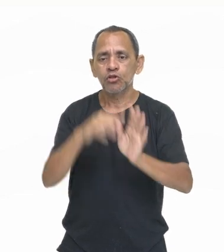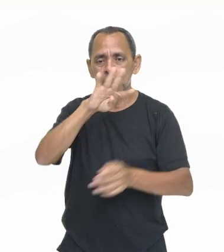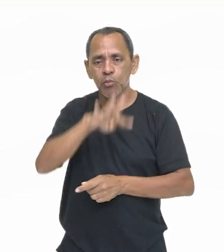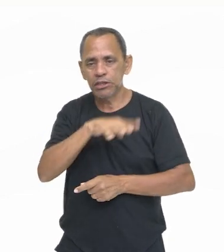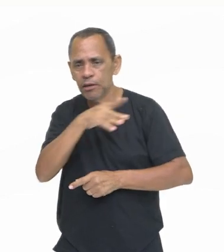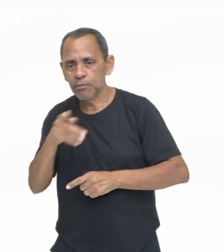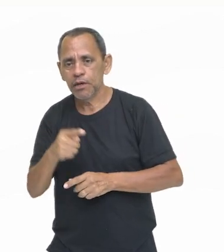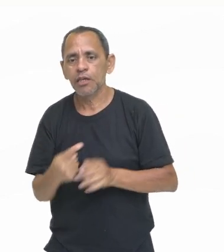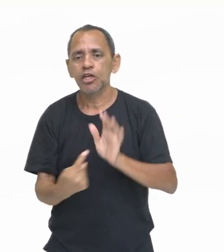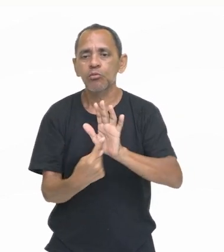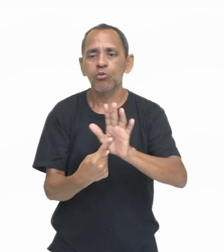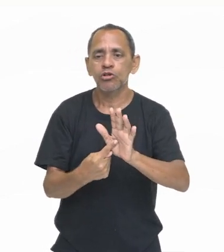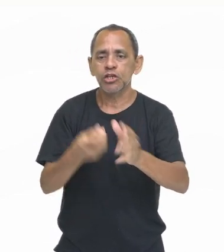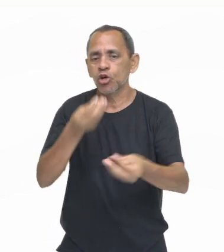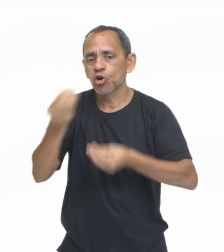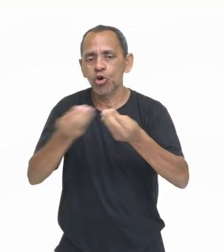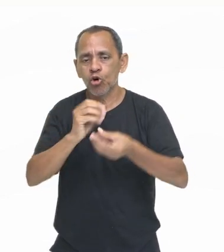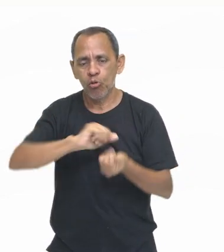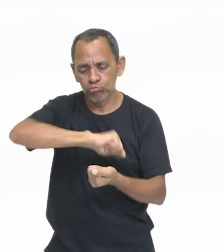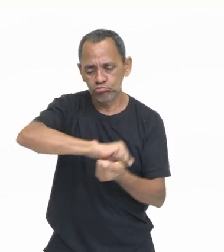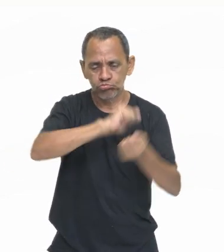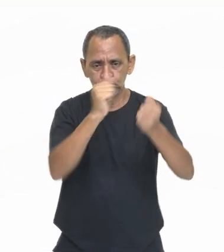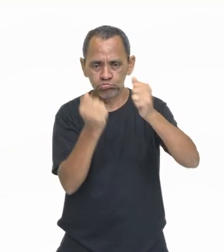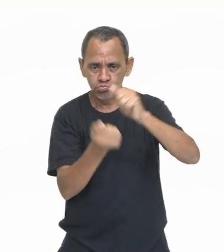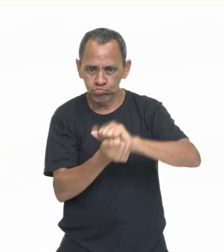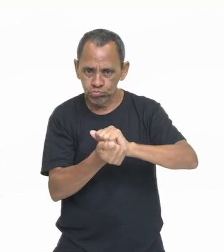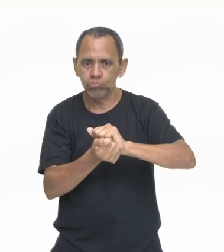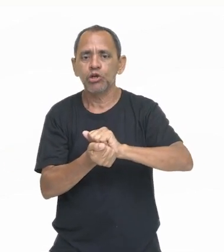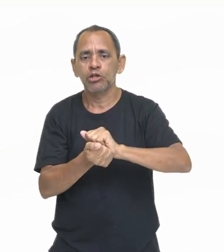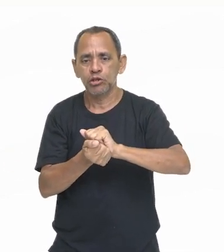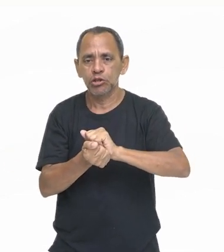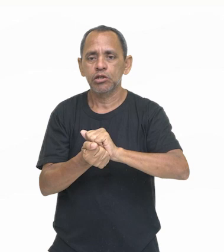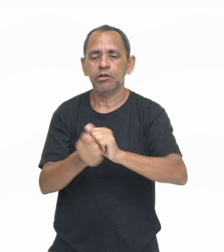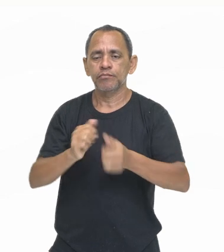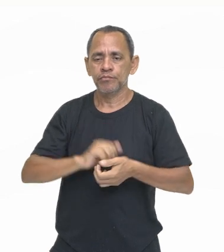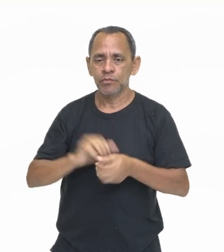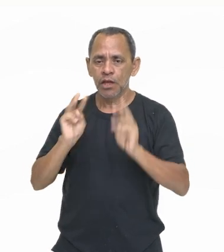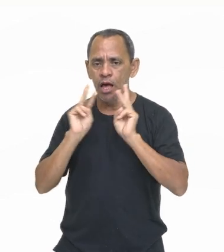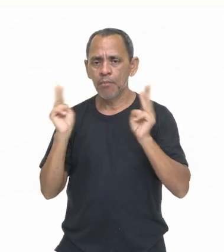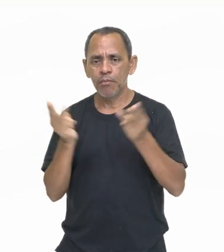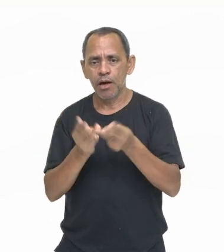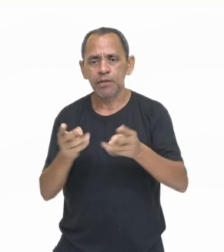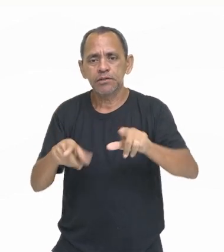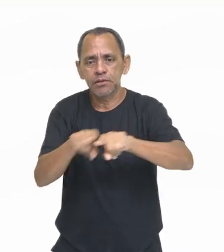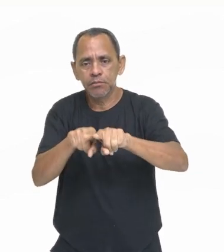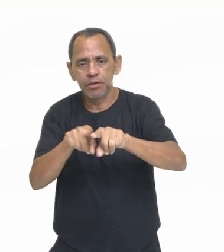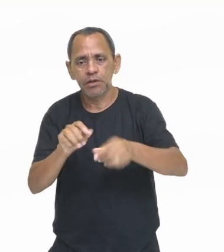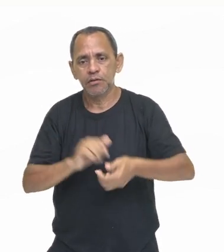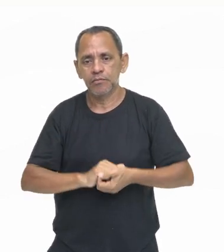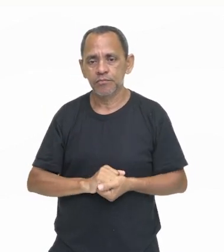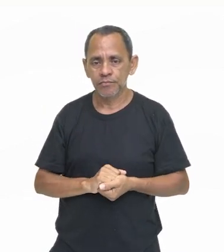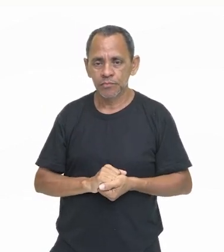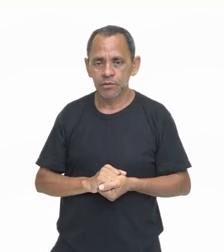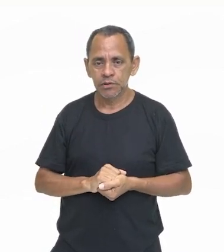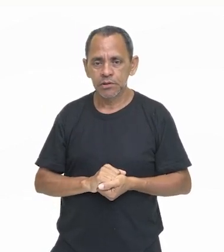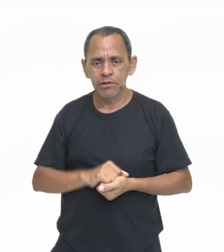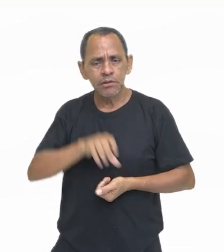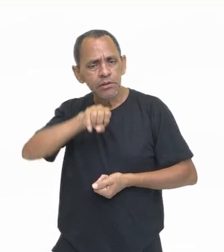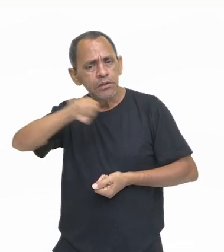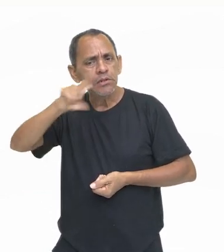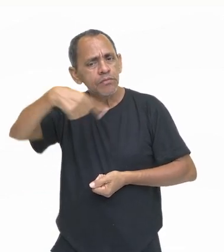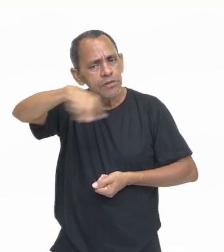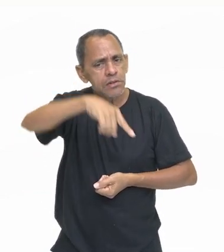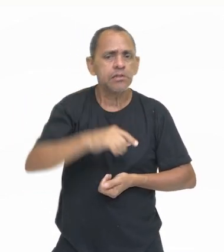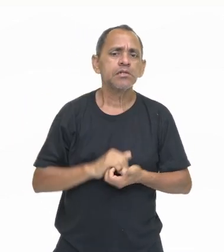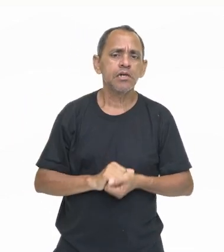professor colocar a tabela de conversão aqui? É porque quando você vai fazer as questões, resolver situações, problemas,